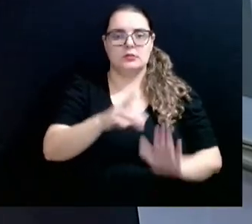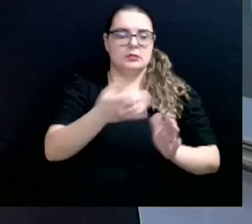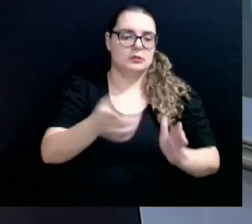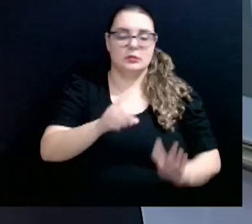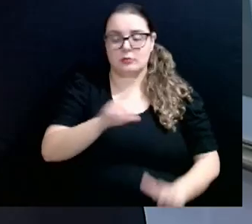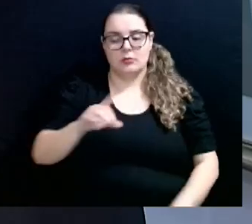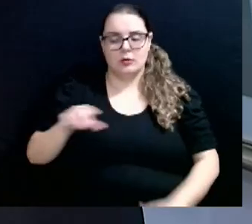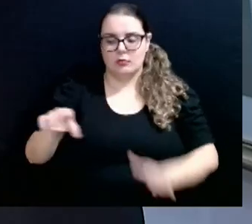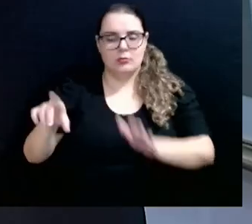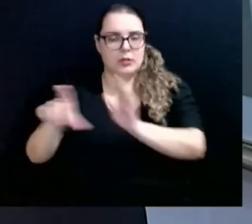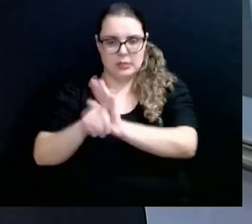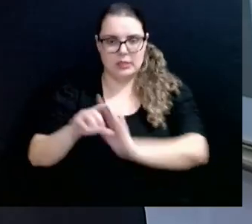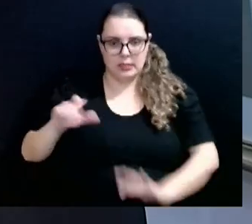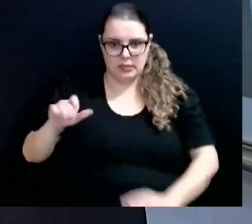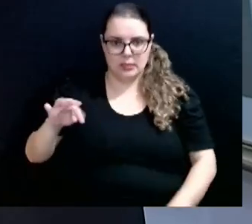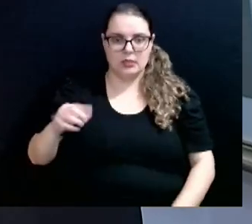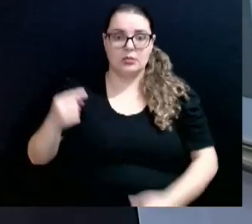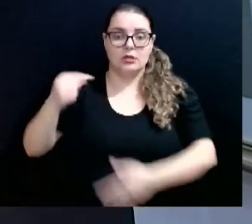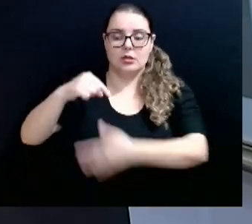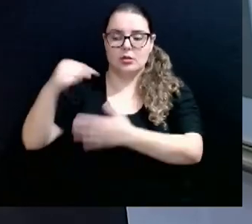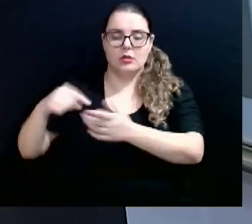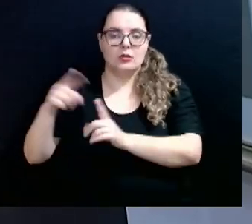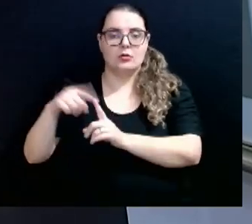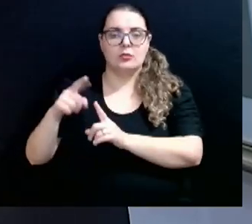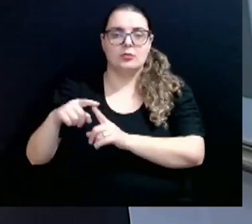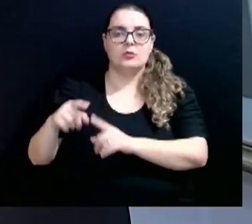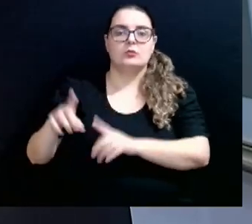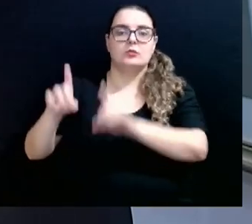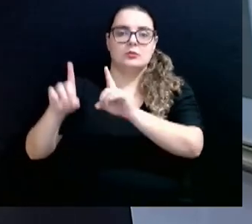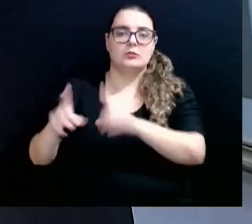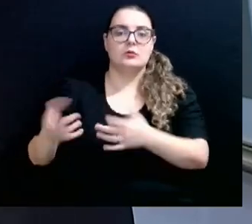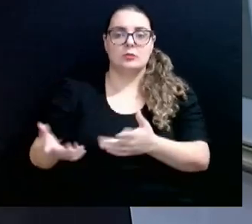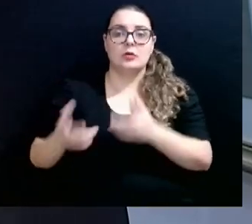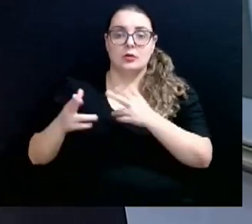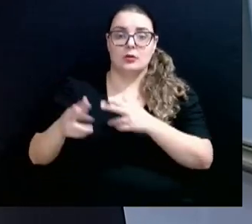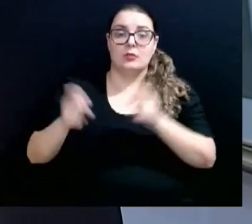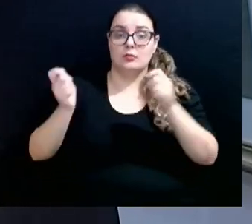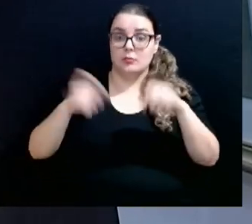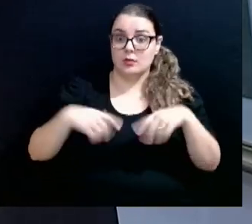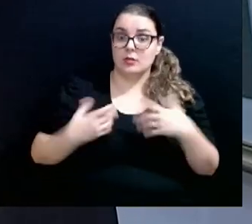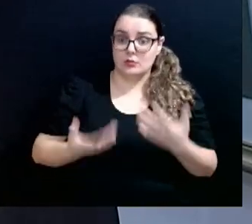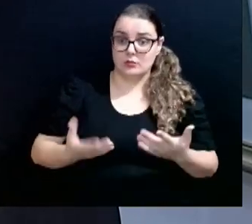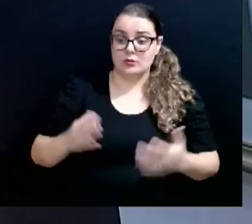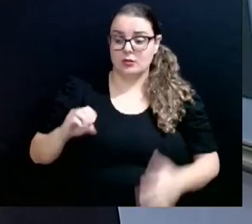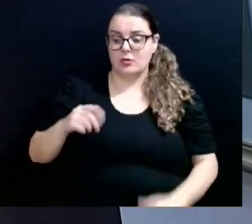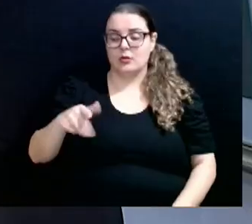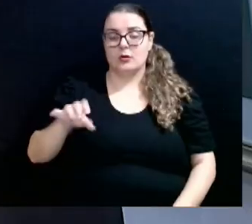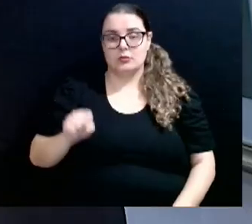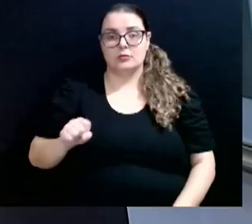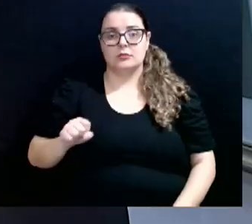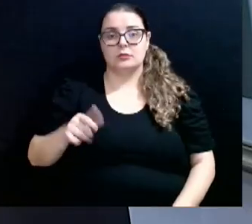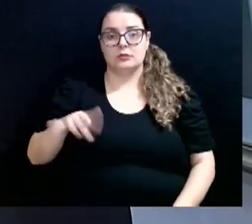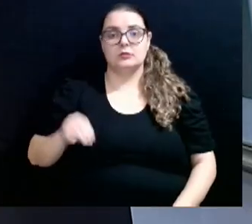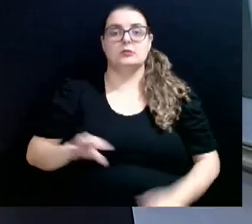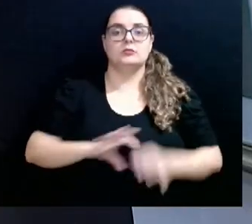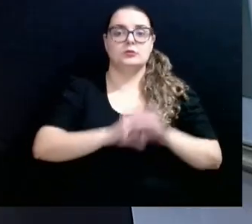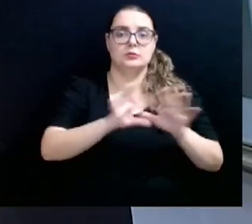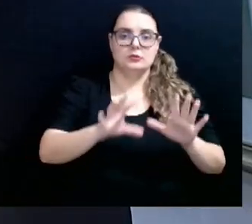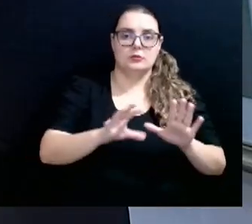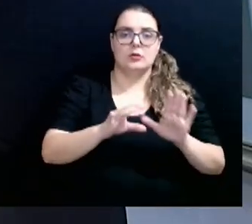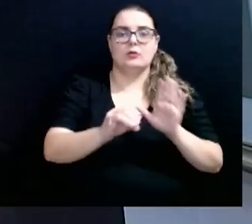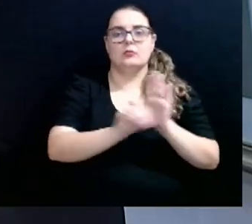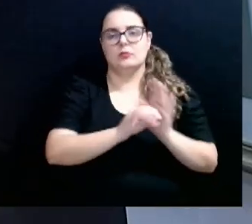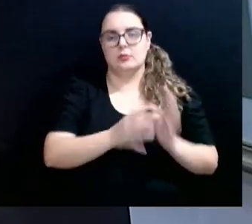coloca alguns tipos de deficiência como possíveis de concessão de ICMS na aquisição de um